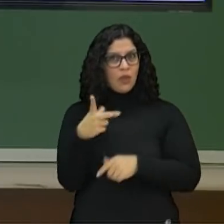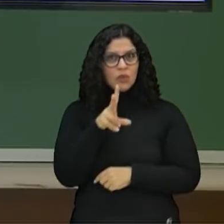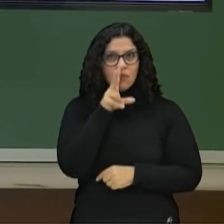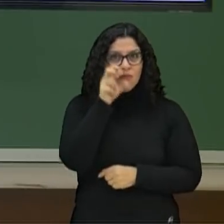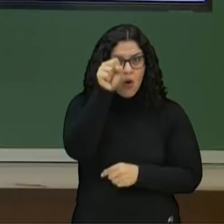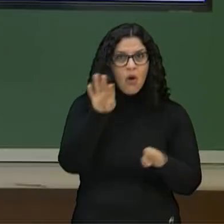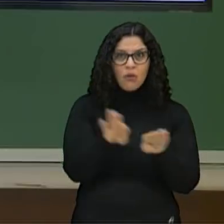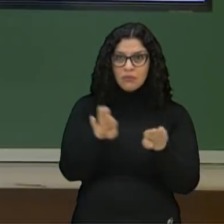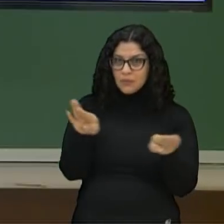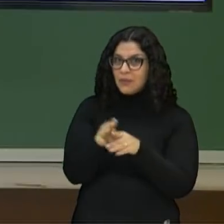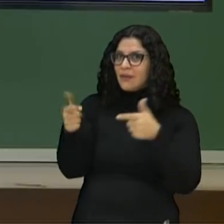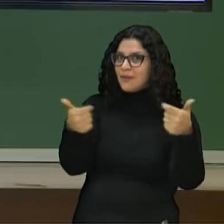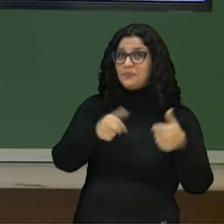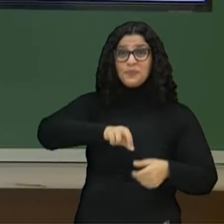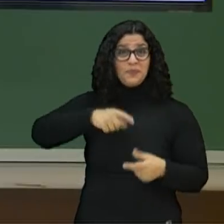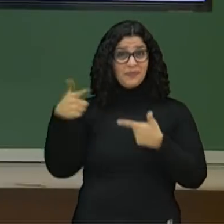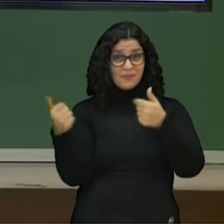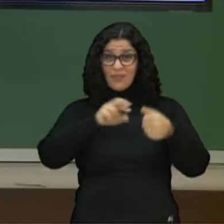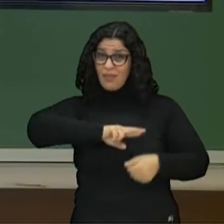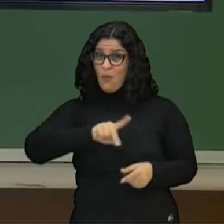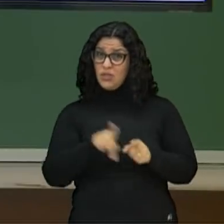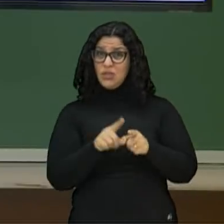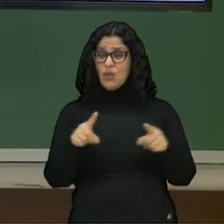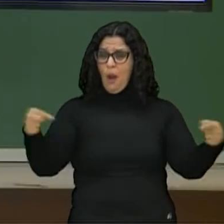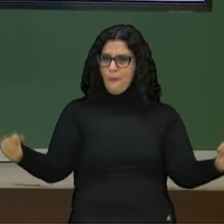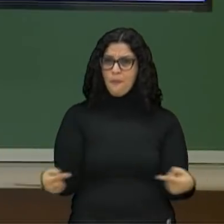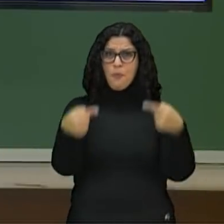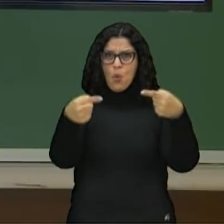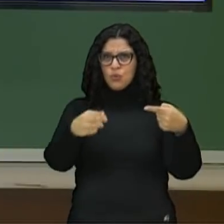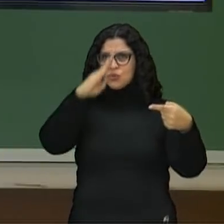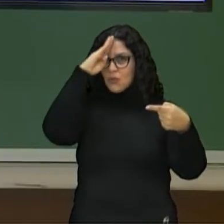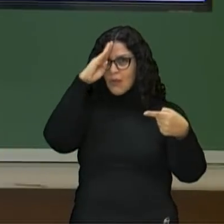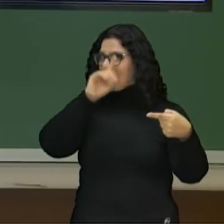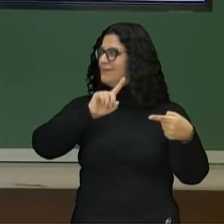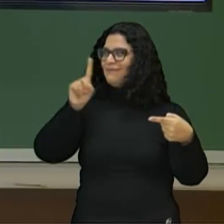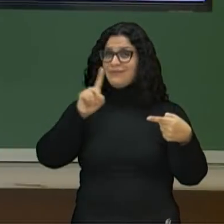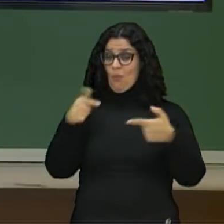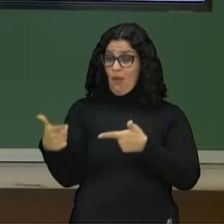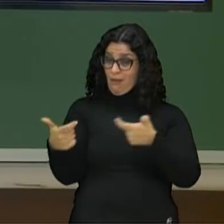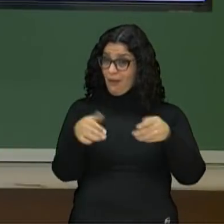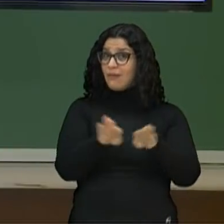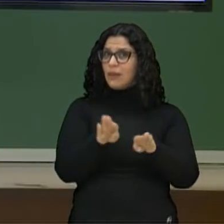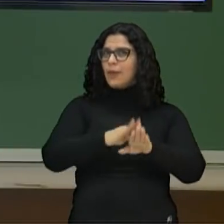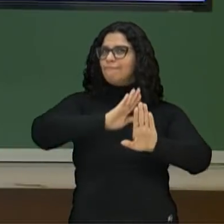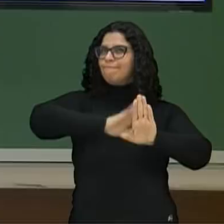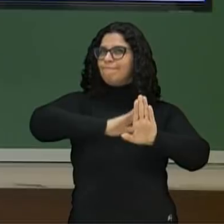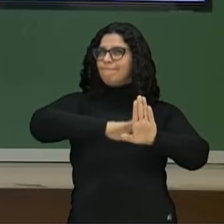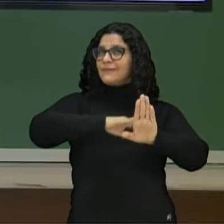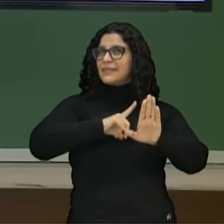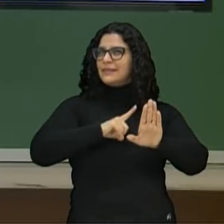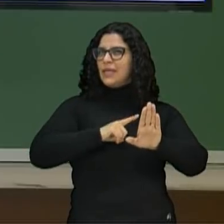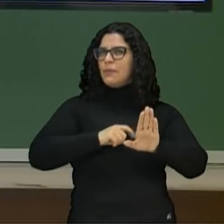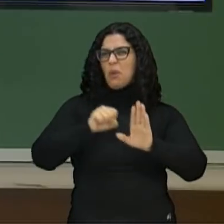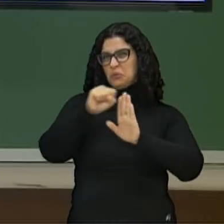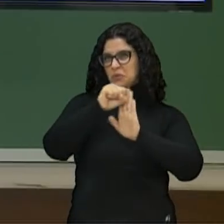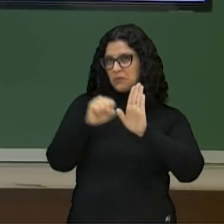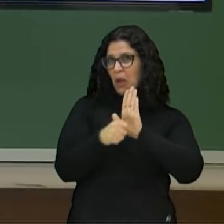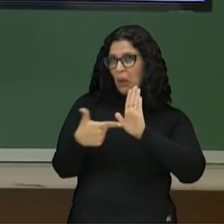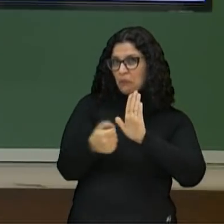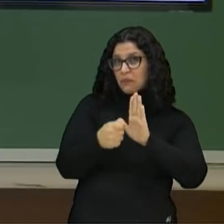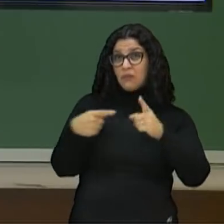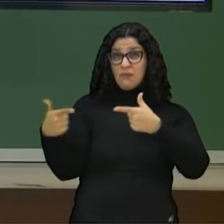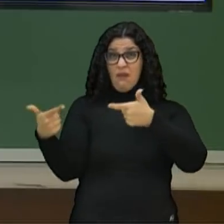só travada ali entre os soldados. Uma guerra principalmente a partir das guerras do século XX,